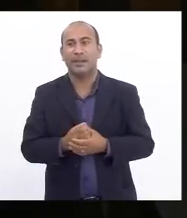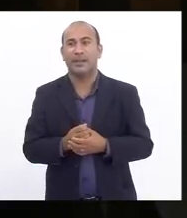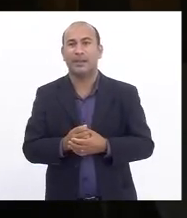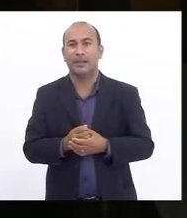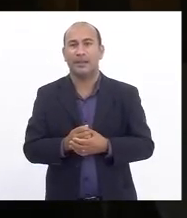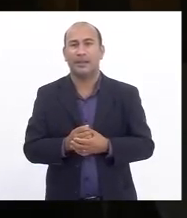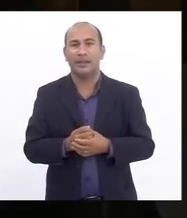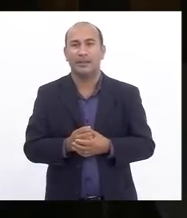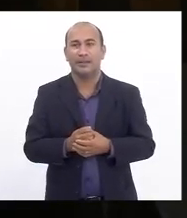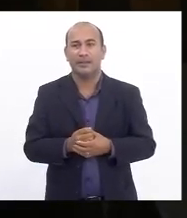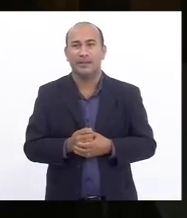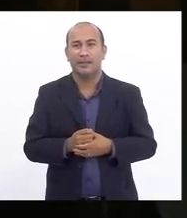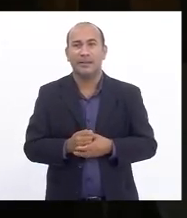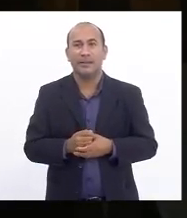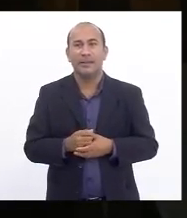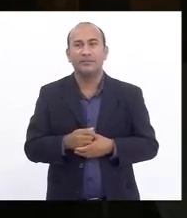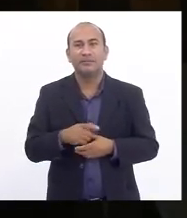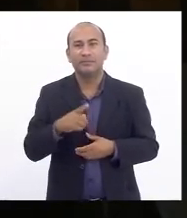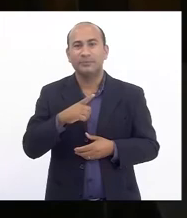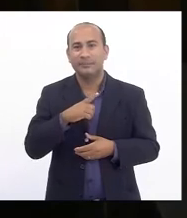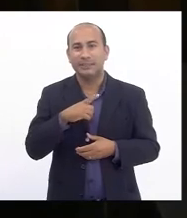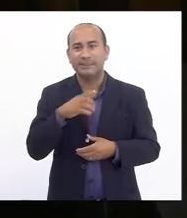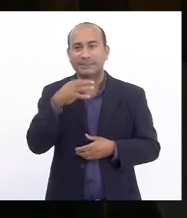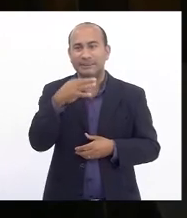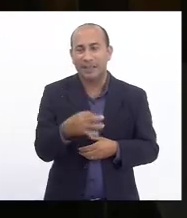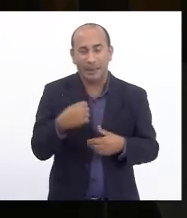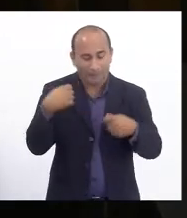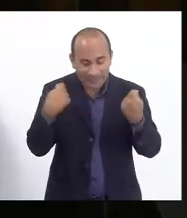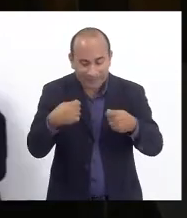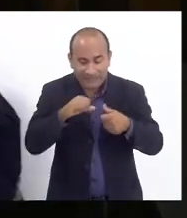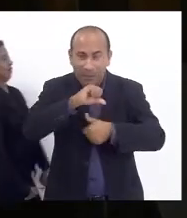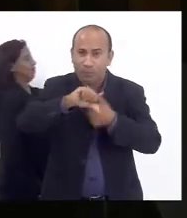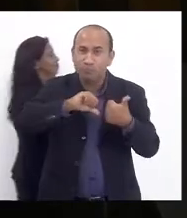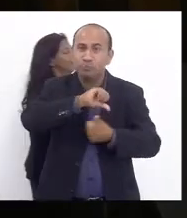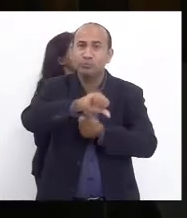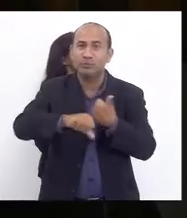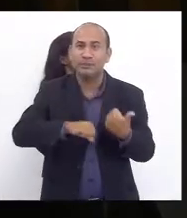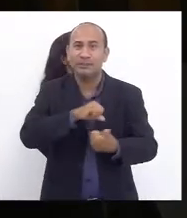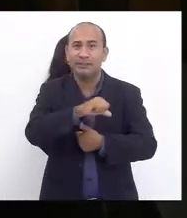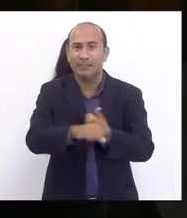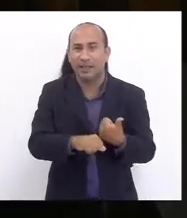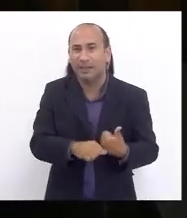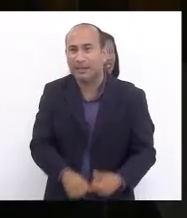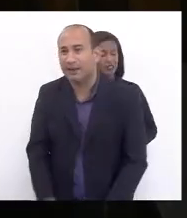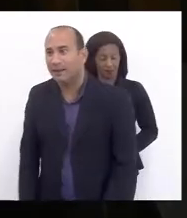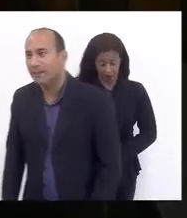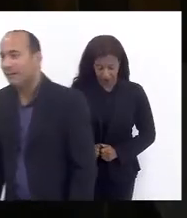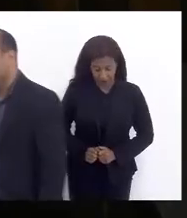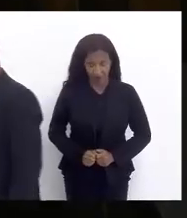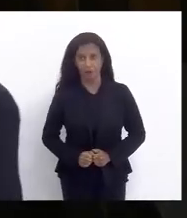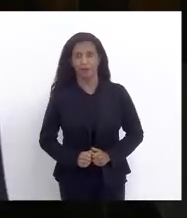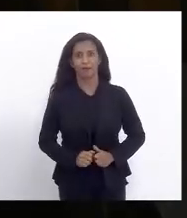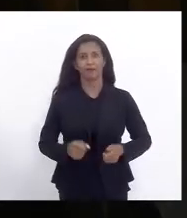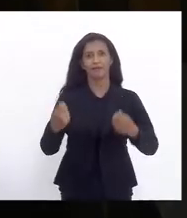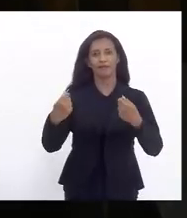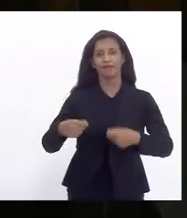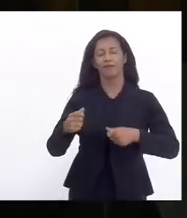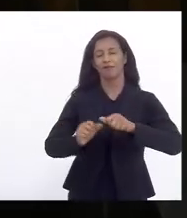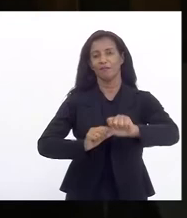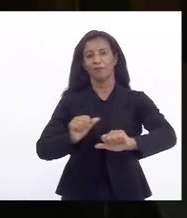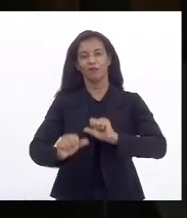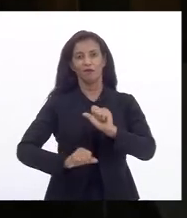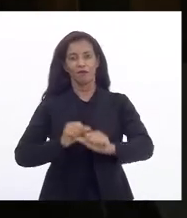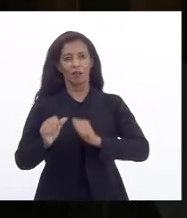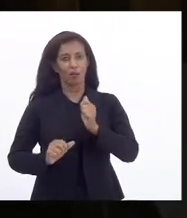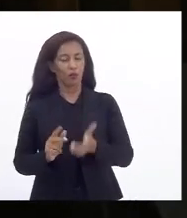que não tem a prioridade adequada e que a gente precisa mudar isso de uma de uma de uma de uma hora para outra e precisa mudar